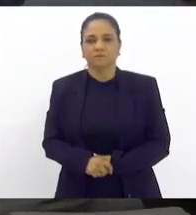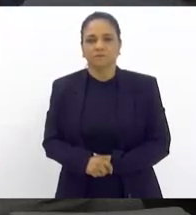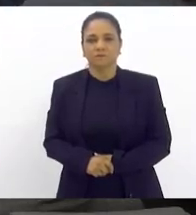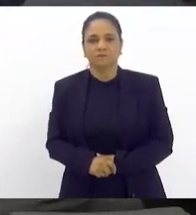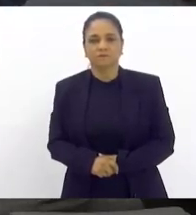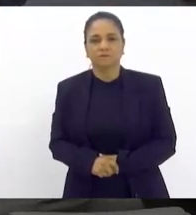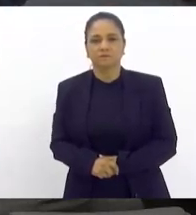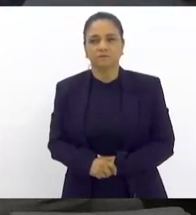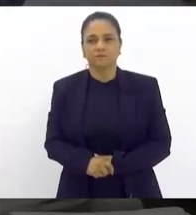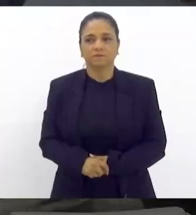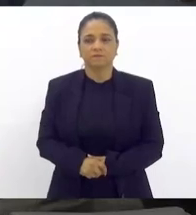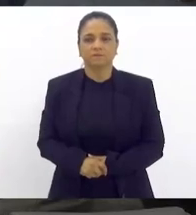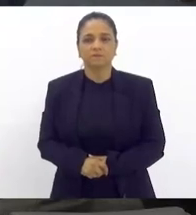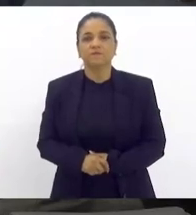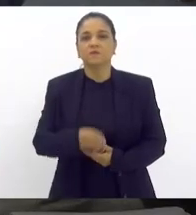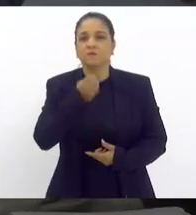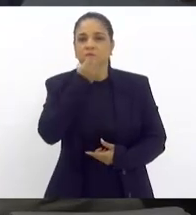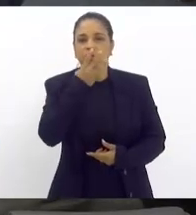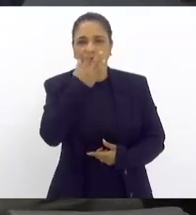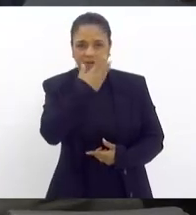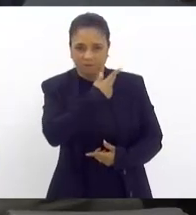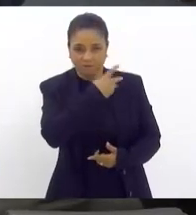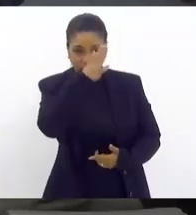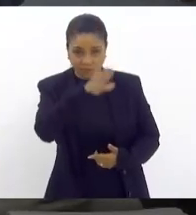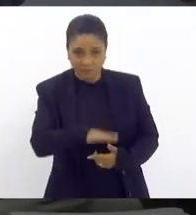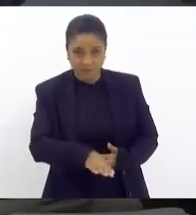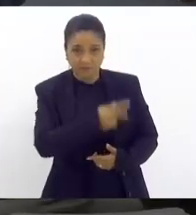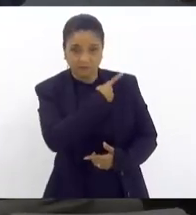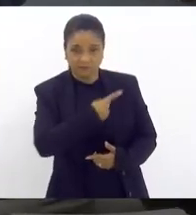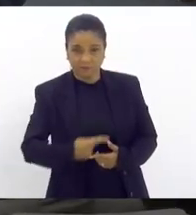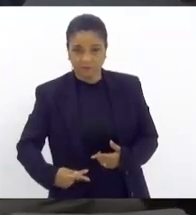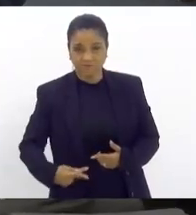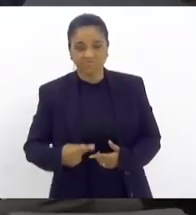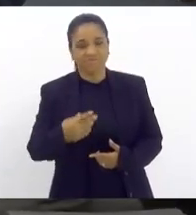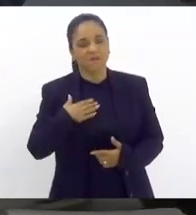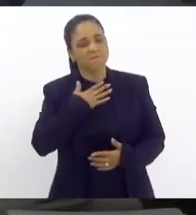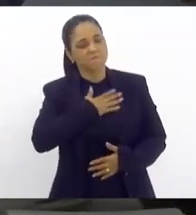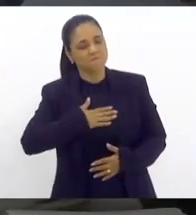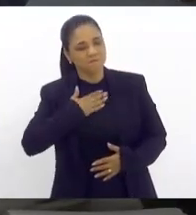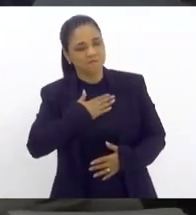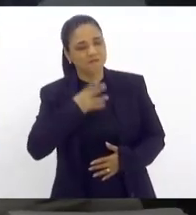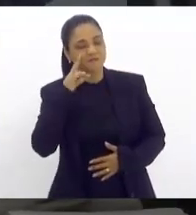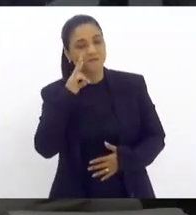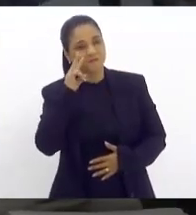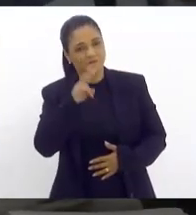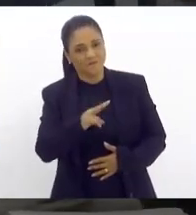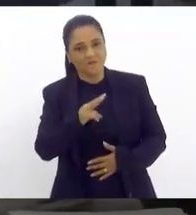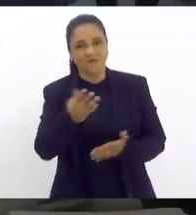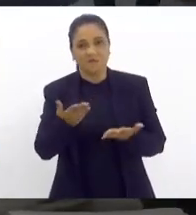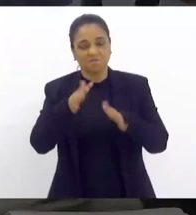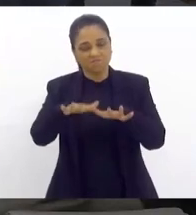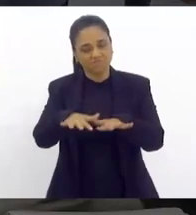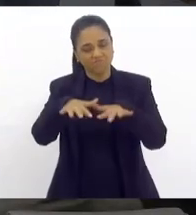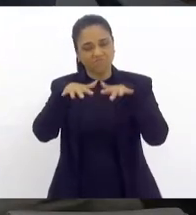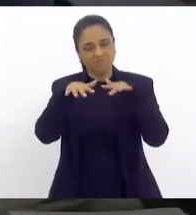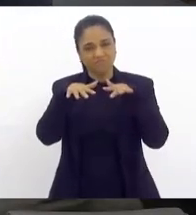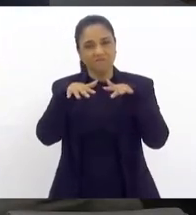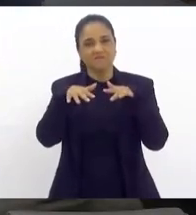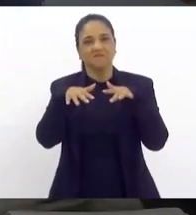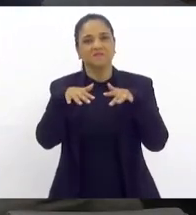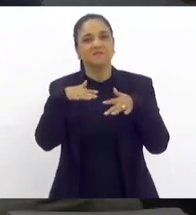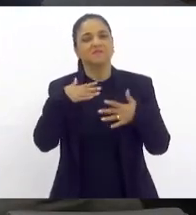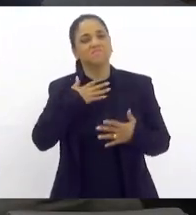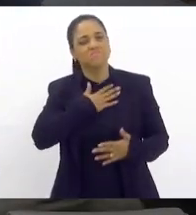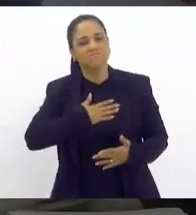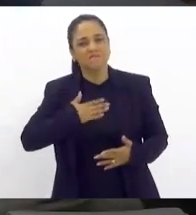senhora Presidente Boa tarde prazer vê-la aqui presidindo aqui a sessão um prazer esse